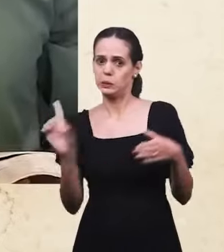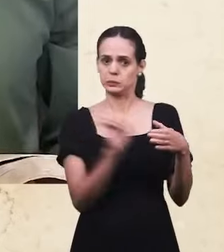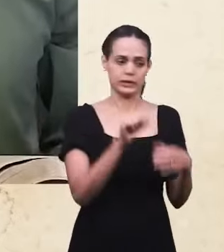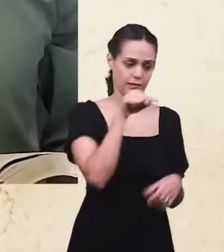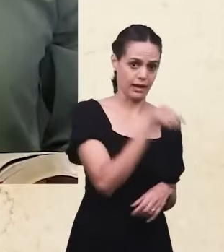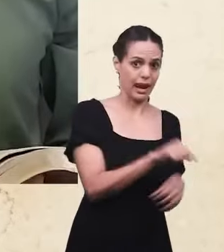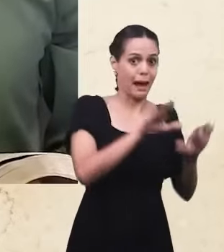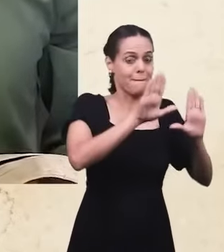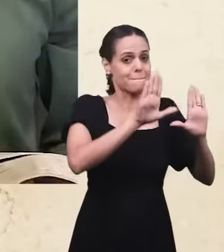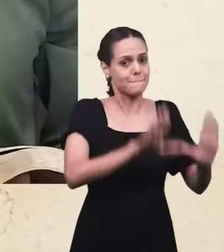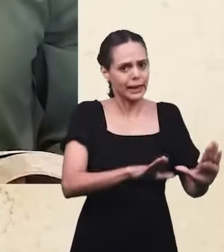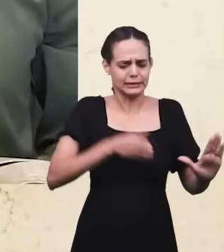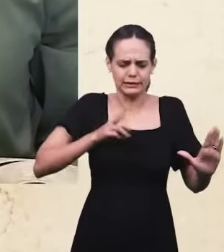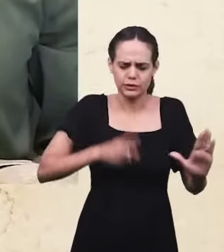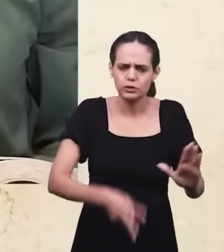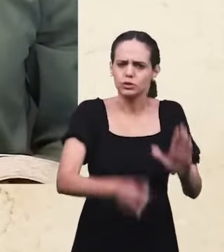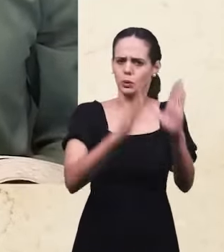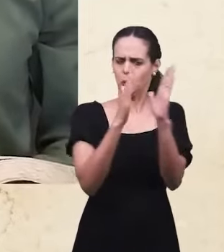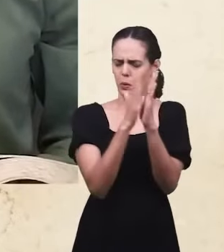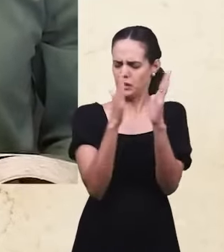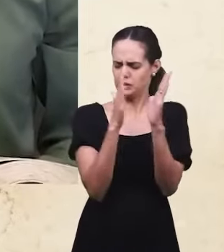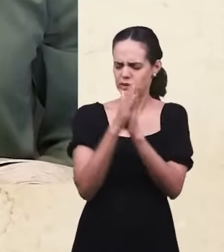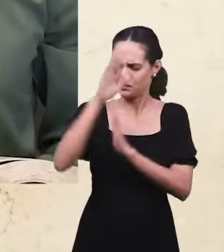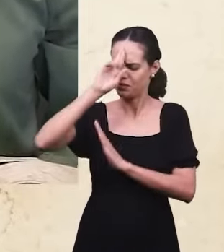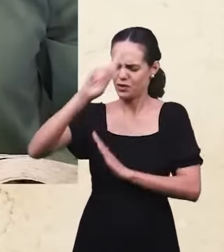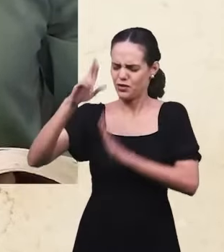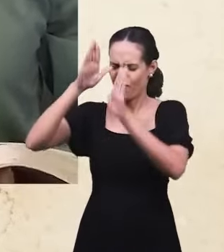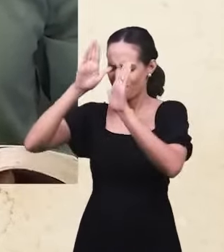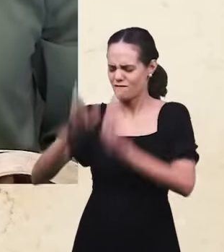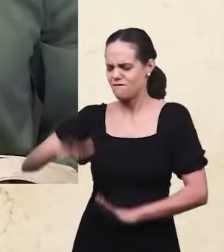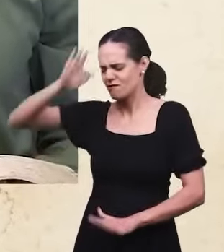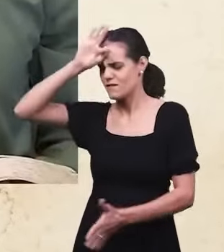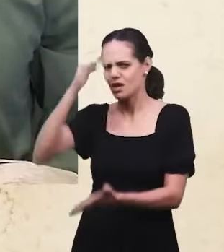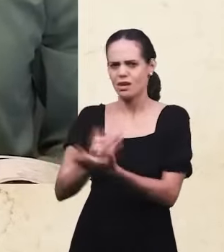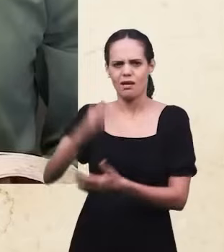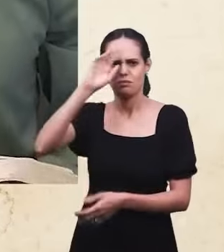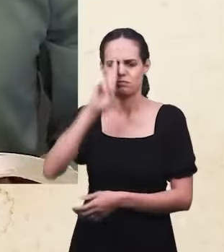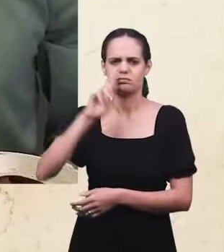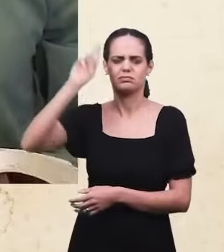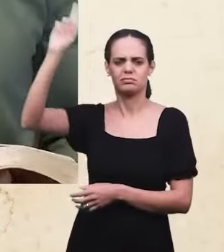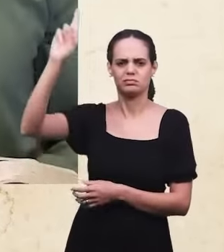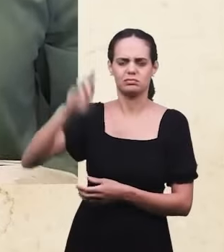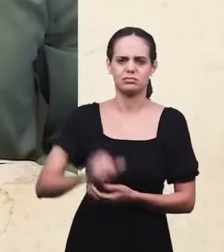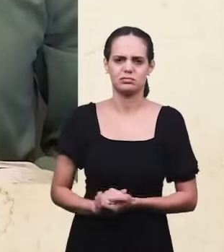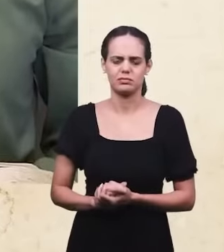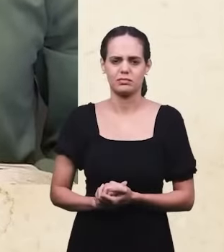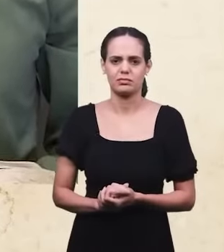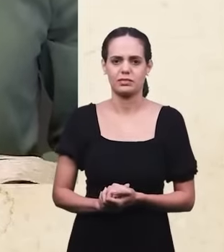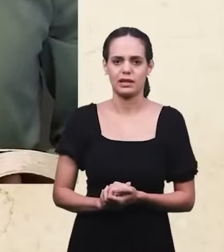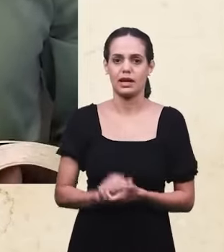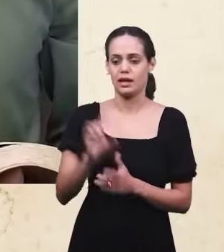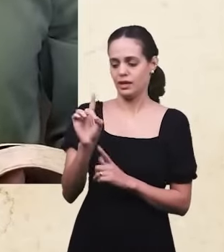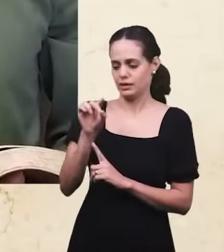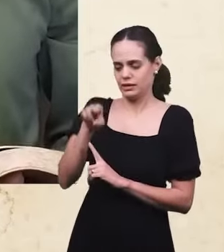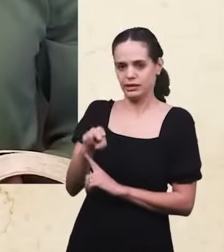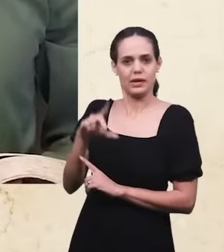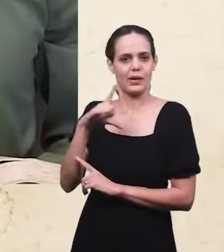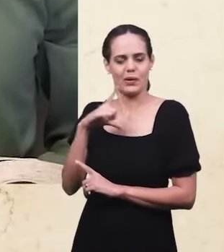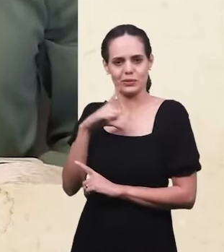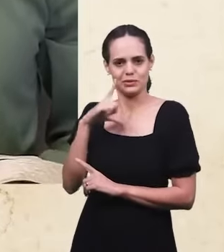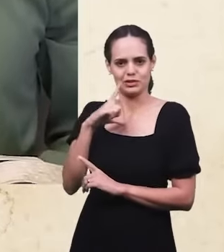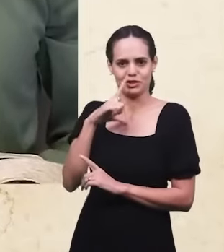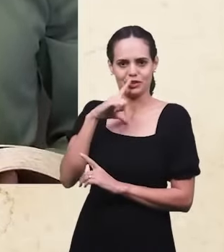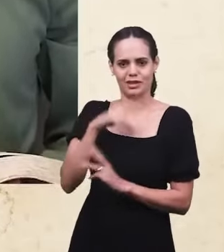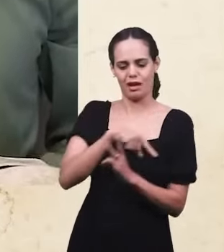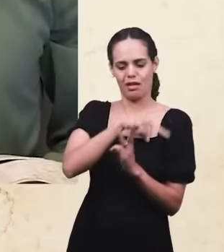permanece em oração, ele pede um tempo para o rei, para que ele orasse, e ele chama seus amigos. Então Daniel não estava